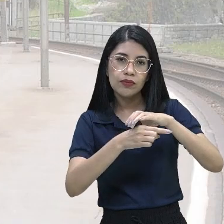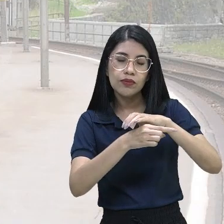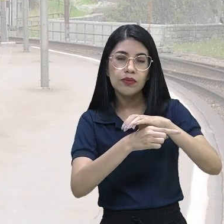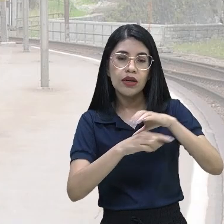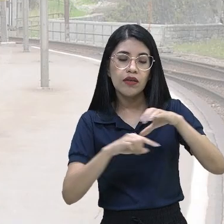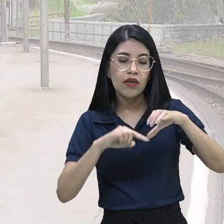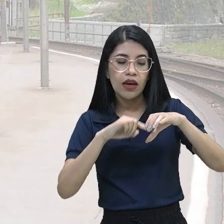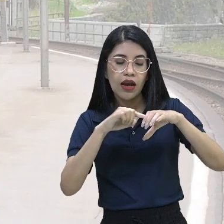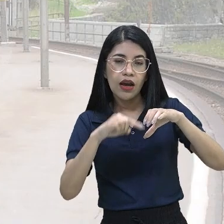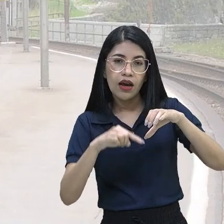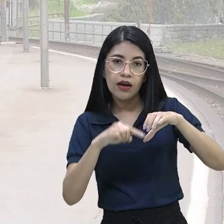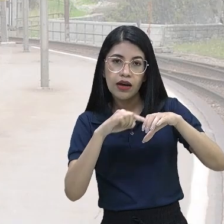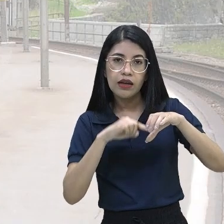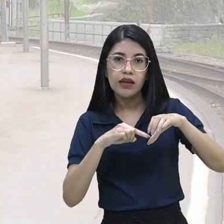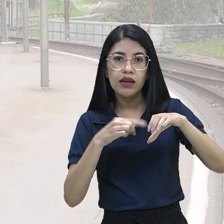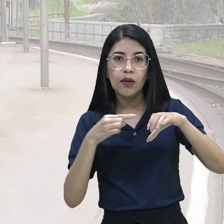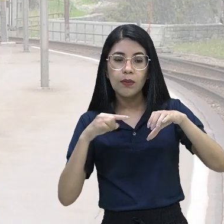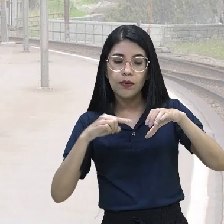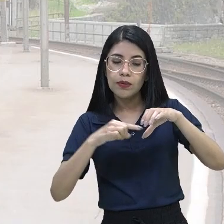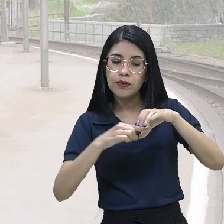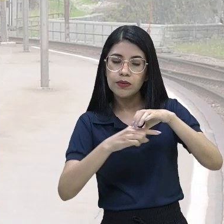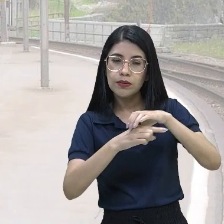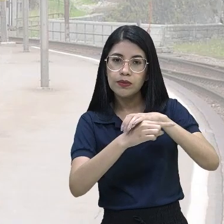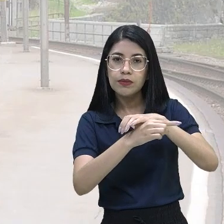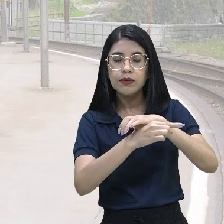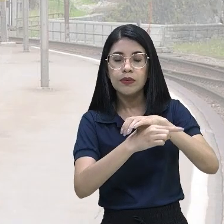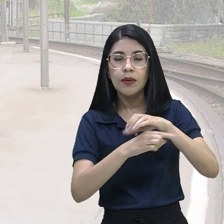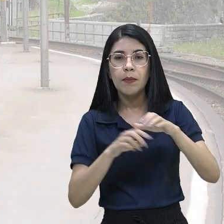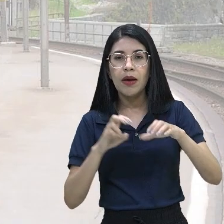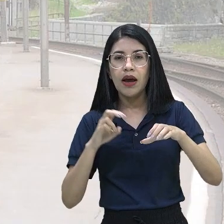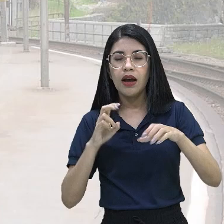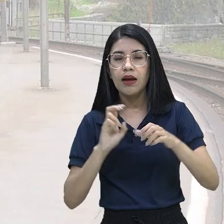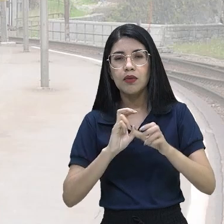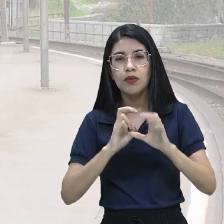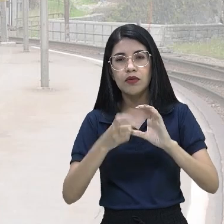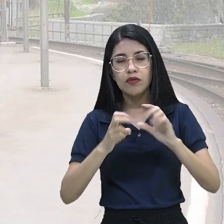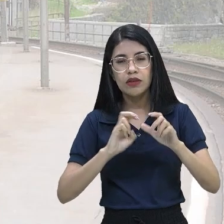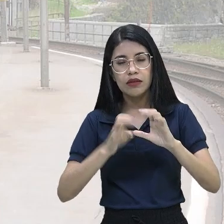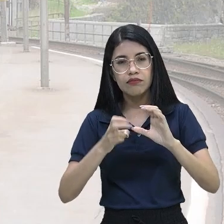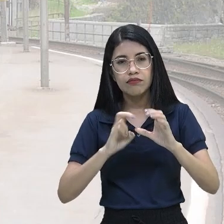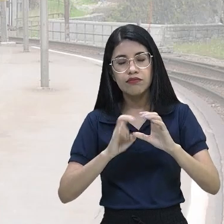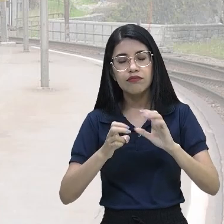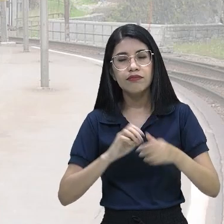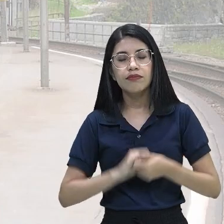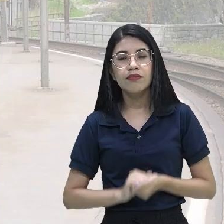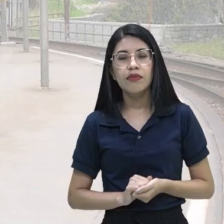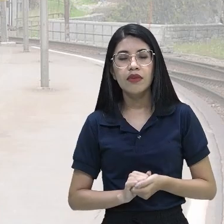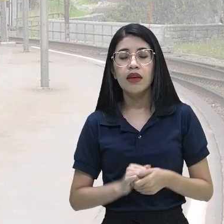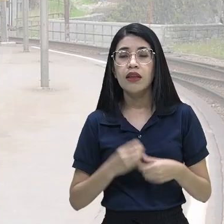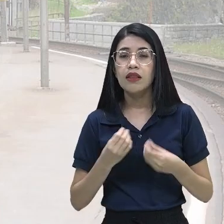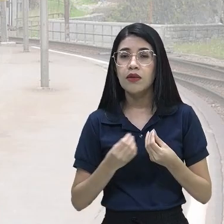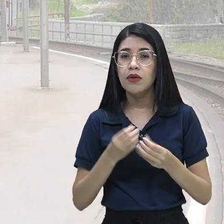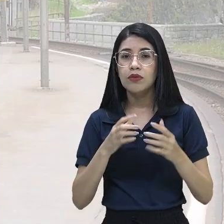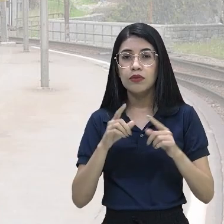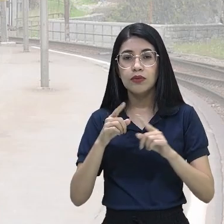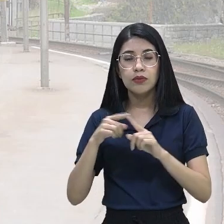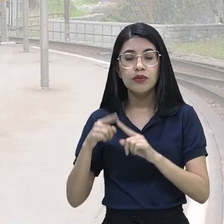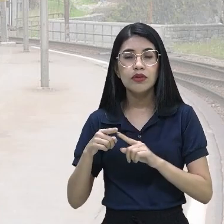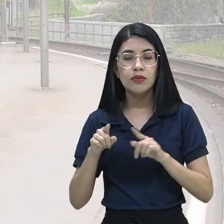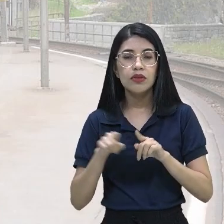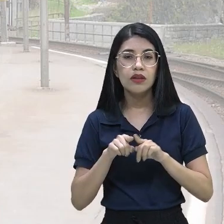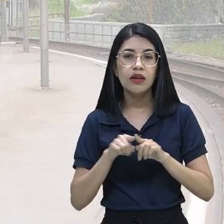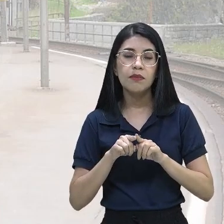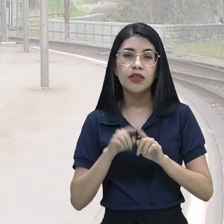uma construção, uma escavação de um túnel, né, passando ali o transporte ferroviário. Então, ele foi um agente direto